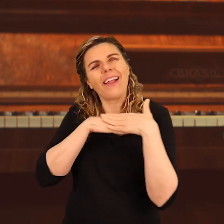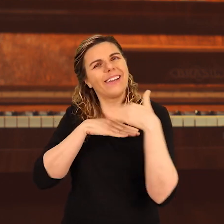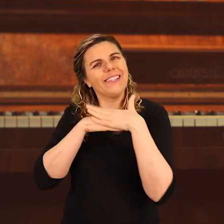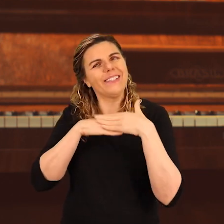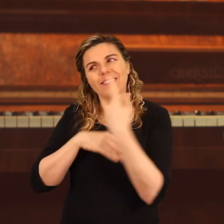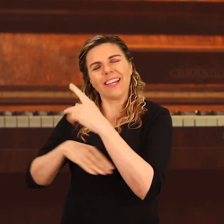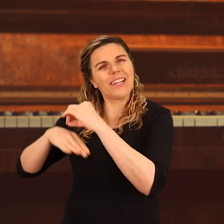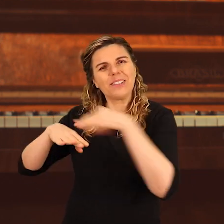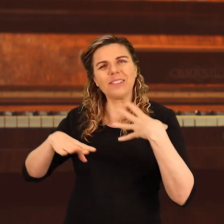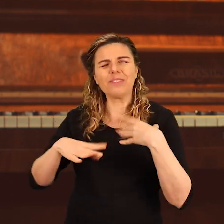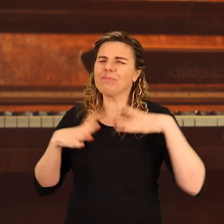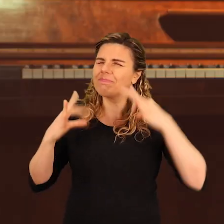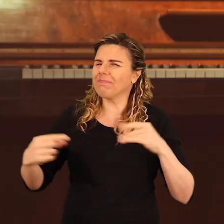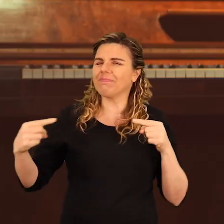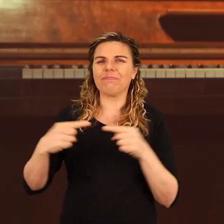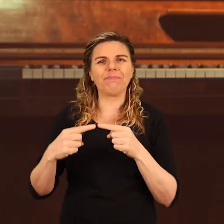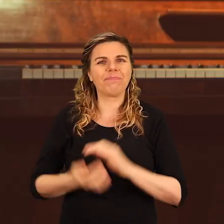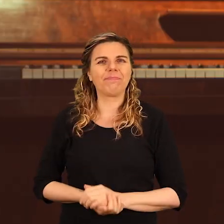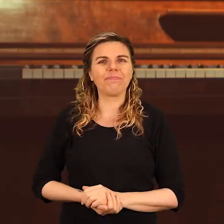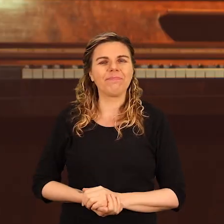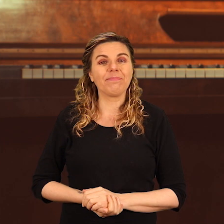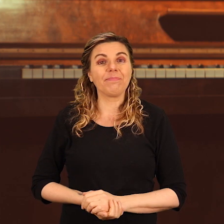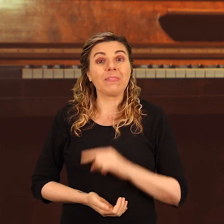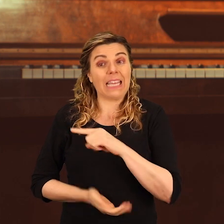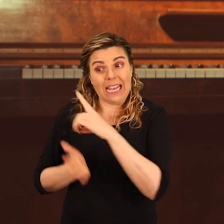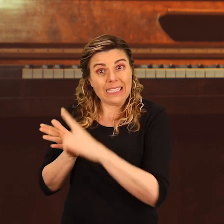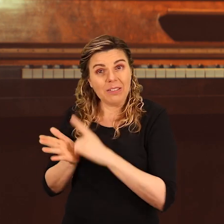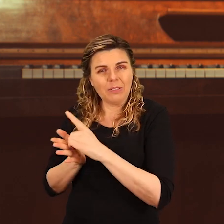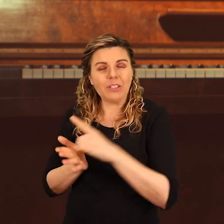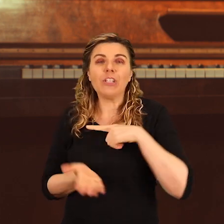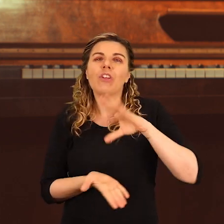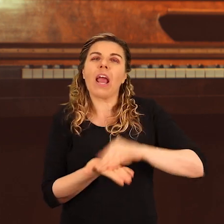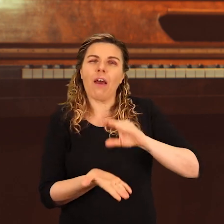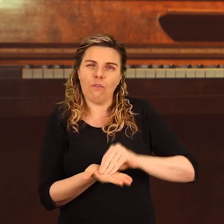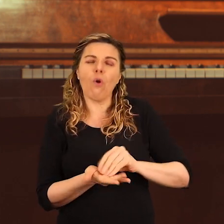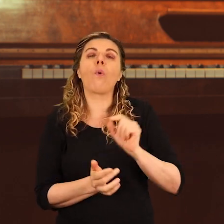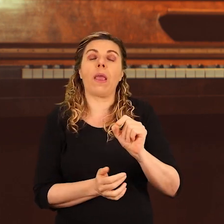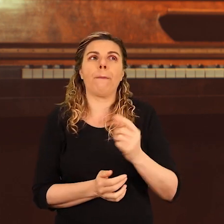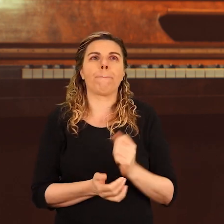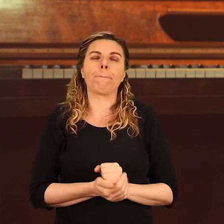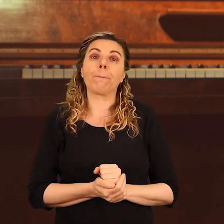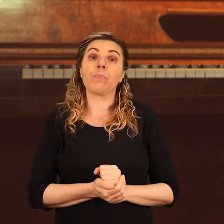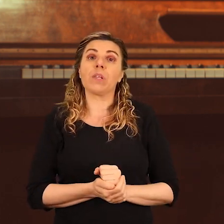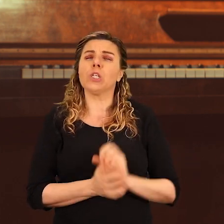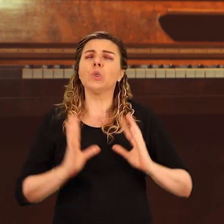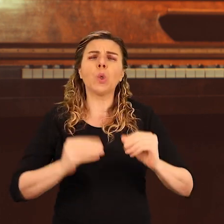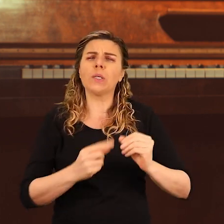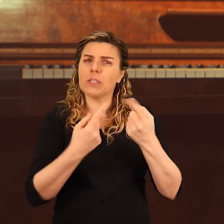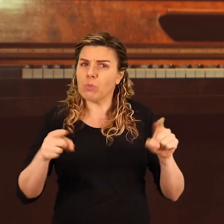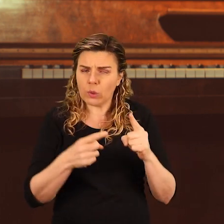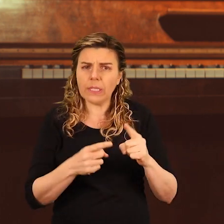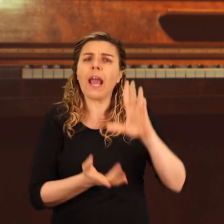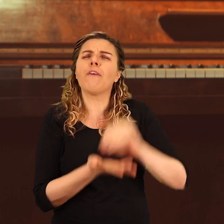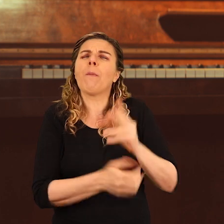Essa sugestão tão certeira. Esse disco a gente gravou uma pré, assim, a gente gravou uma demo de todas